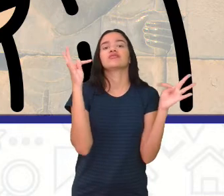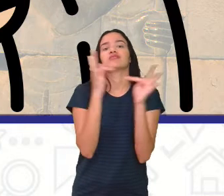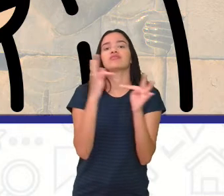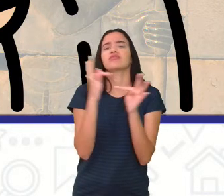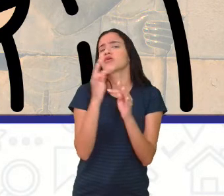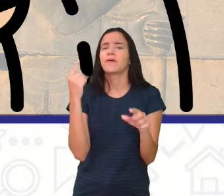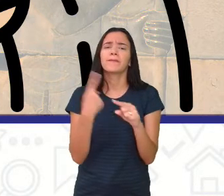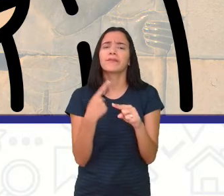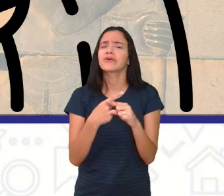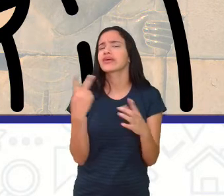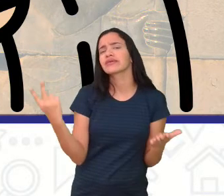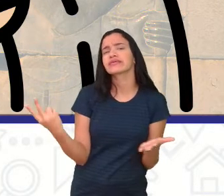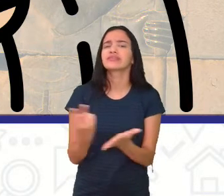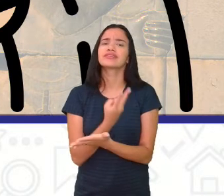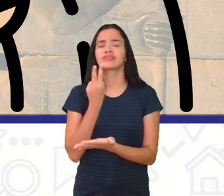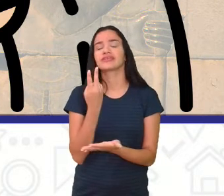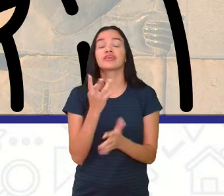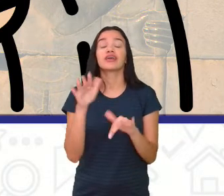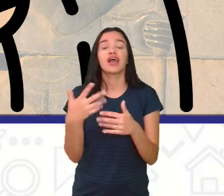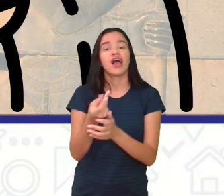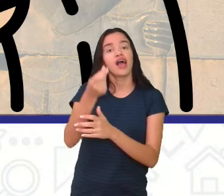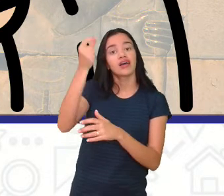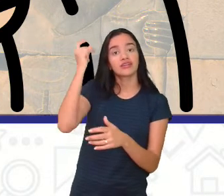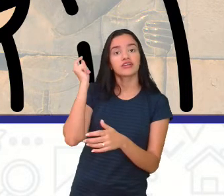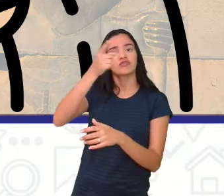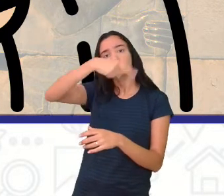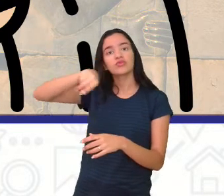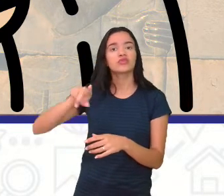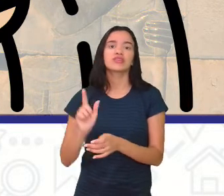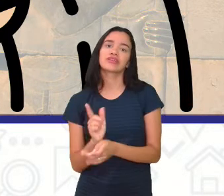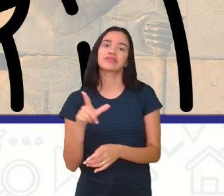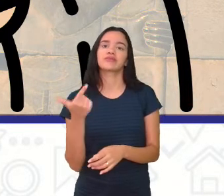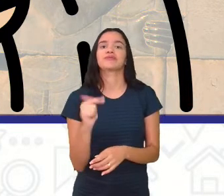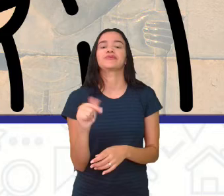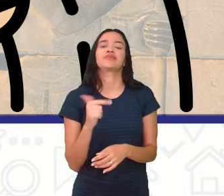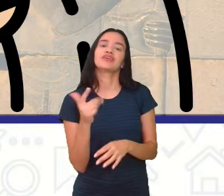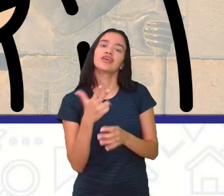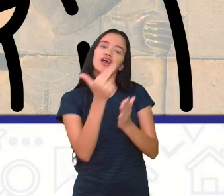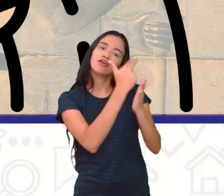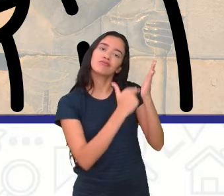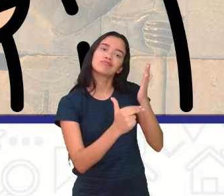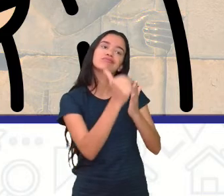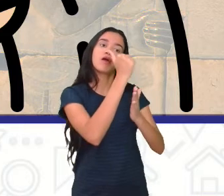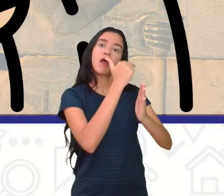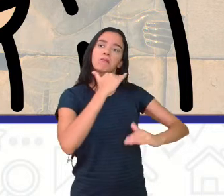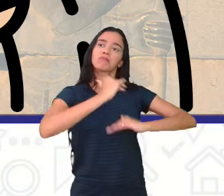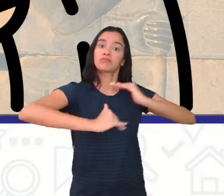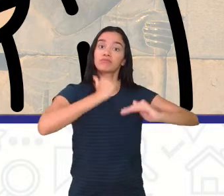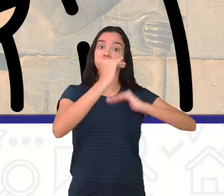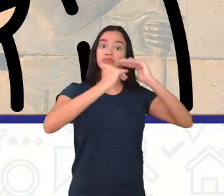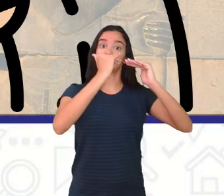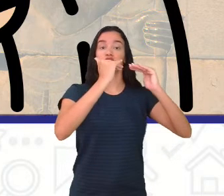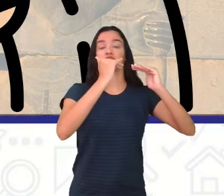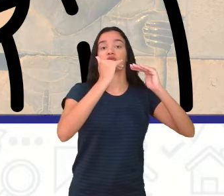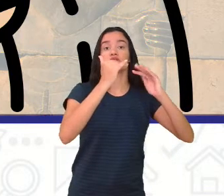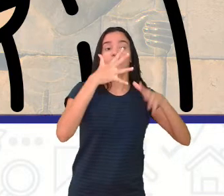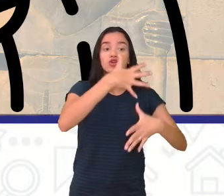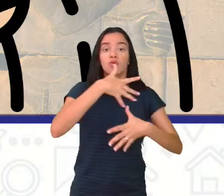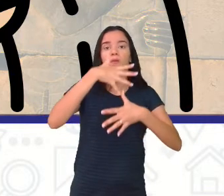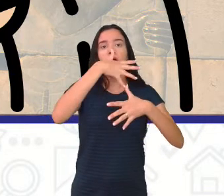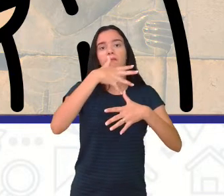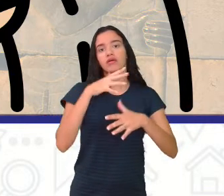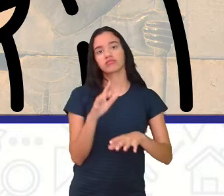E por que isso acontecia? Antigamente você não tinha o desenho, né, tão avançado dos mapas. Você